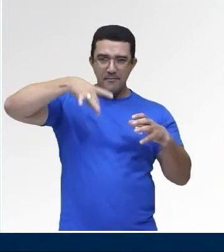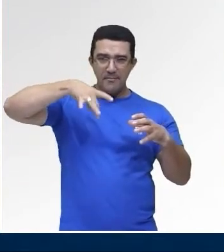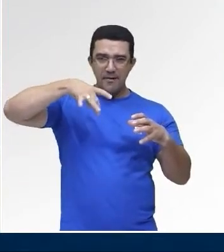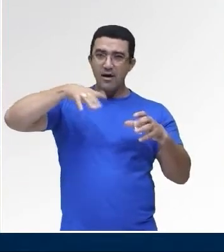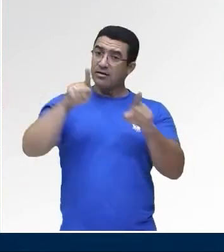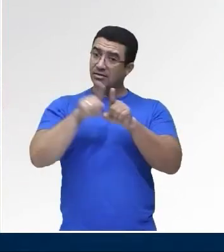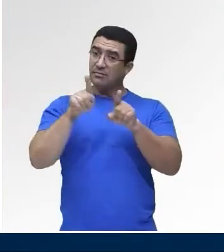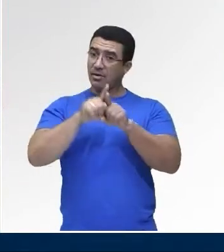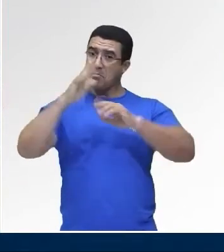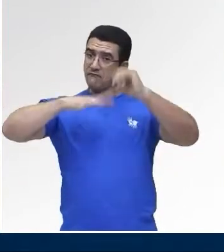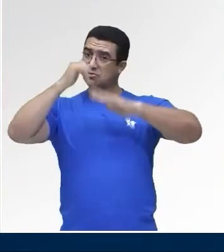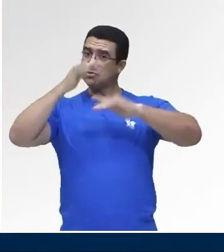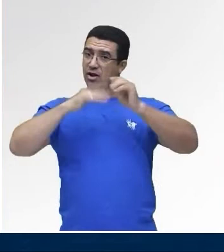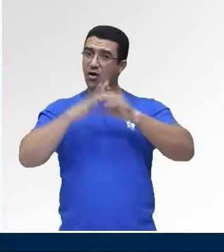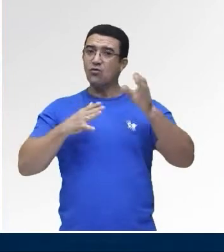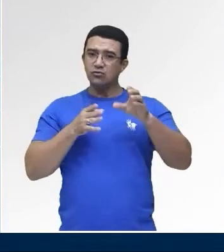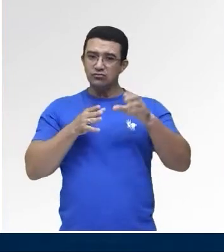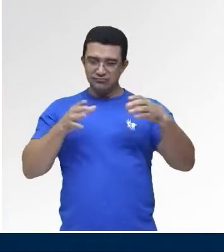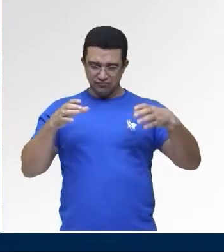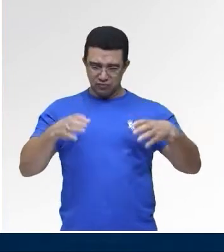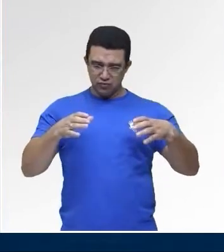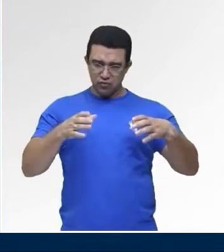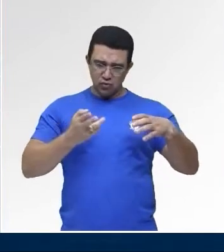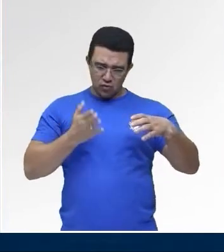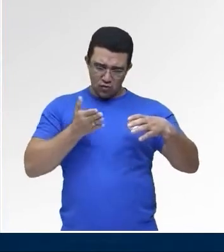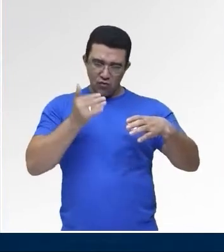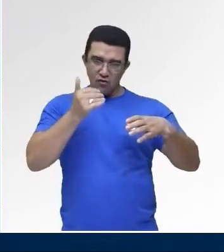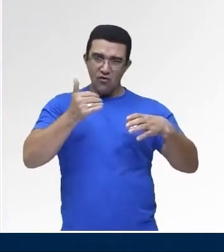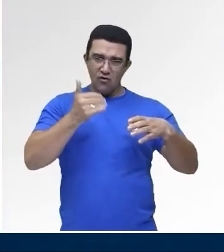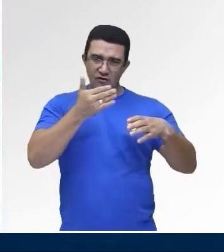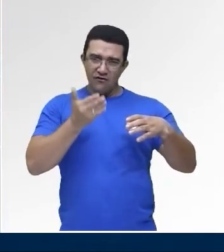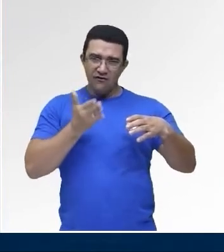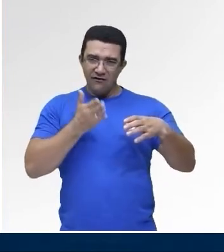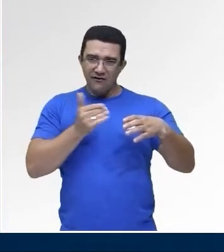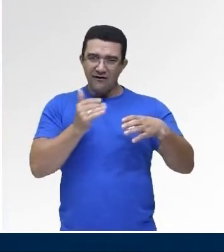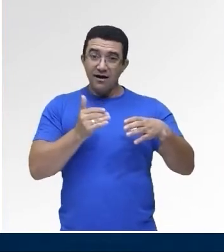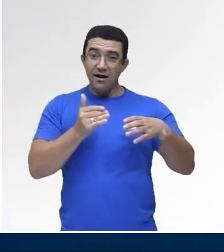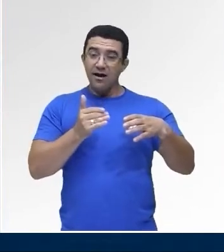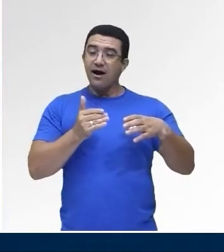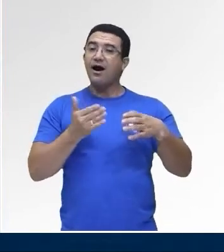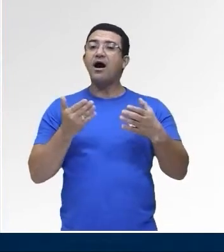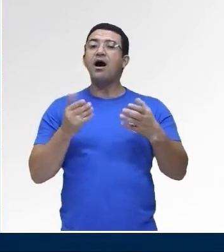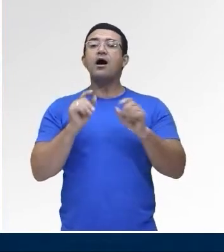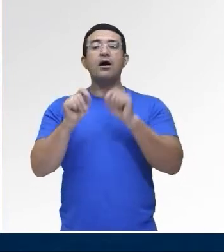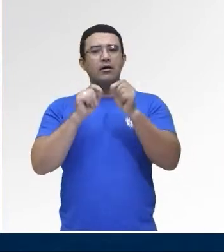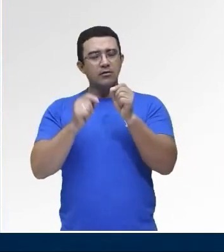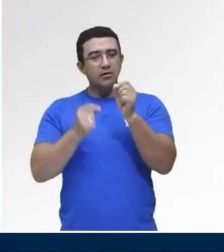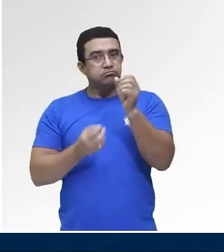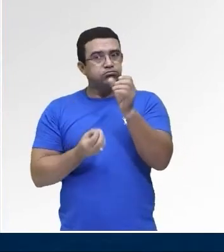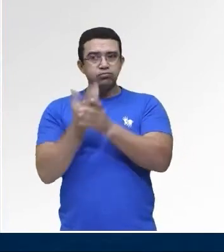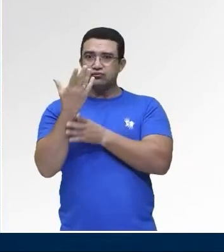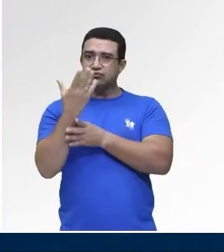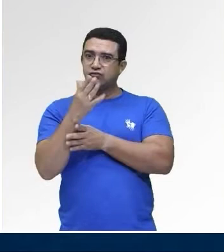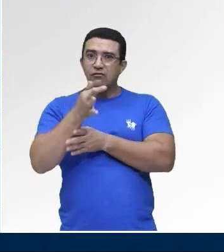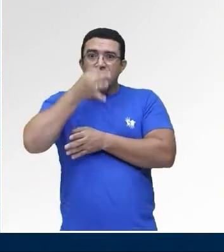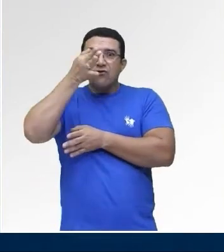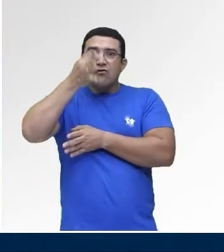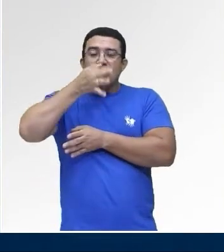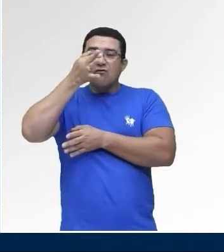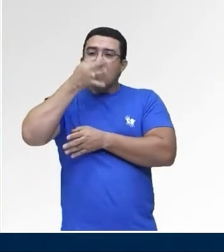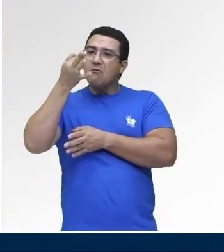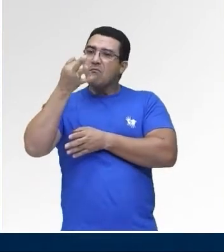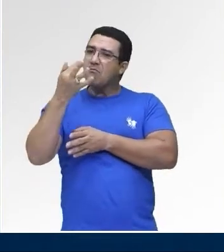cortou o melão, né, para dar esse formato de flor. E aqui nós temos também uma outra